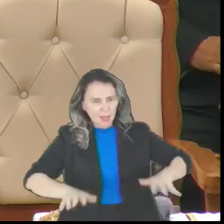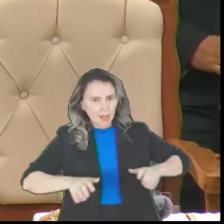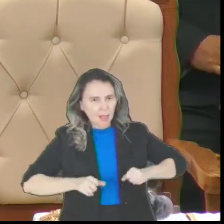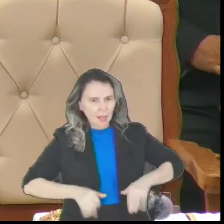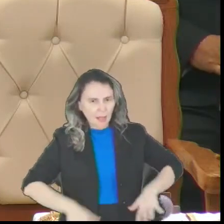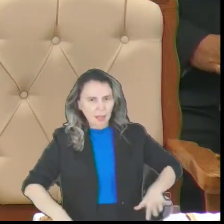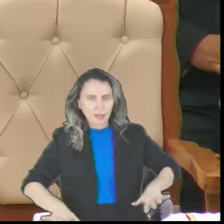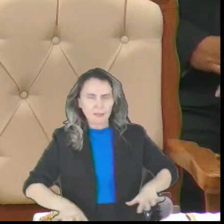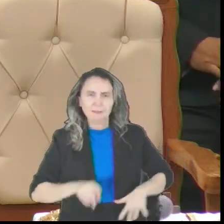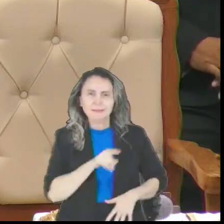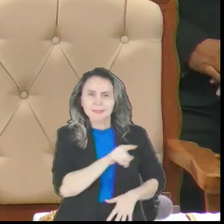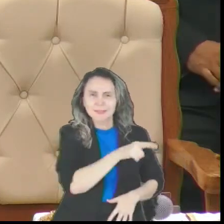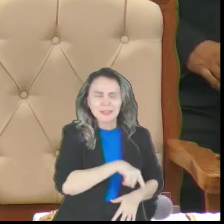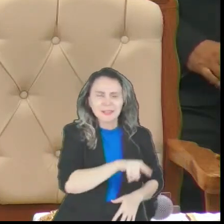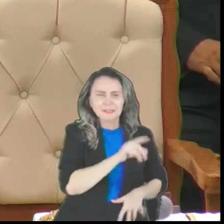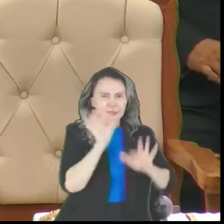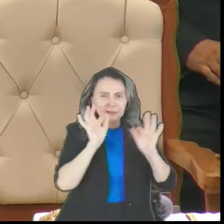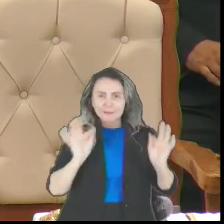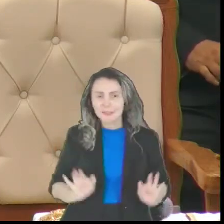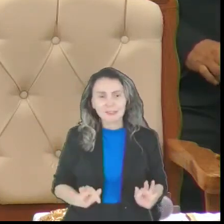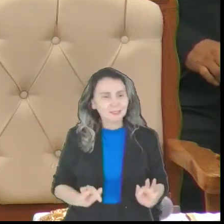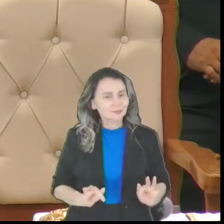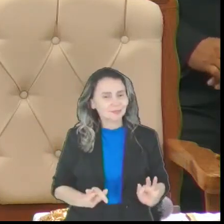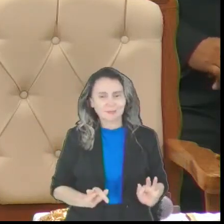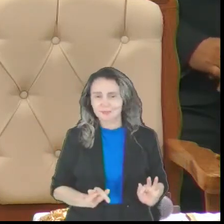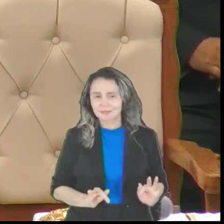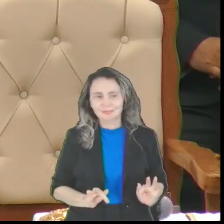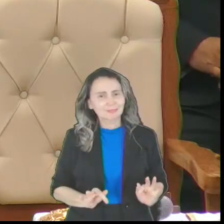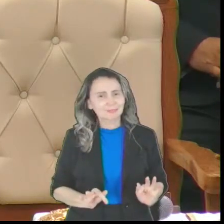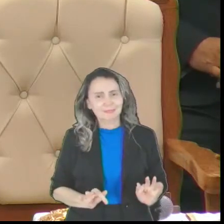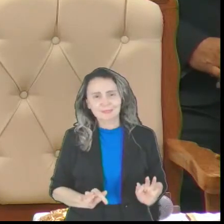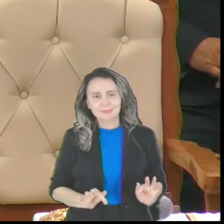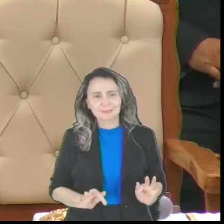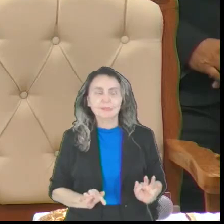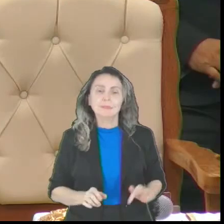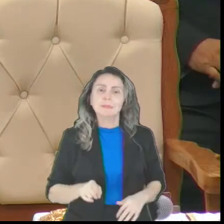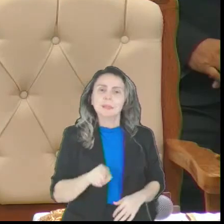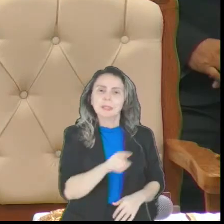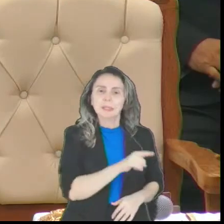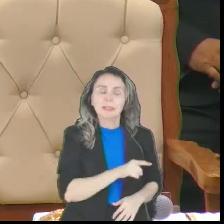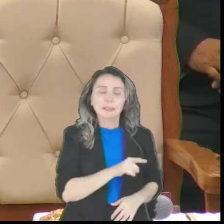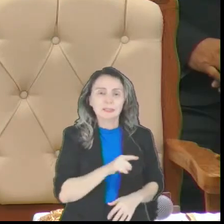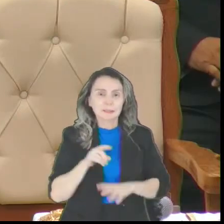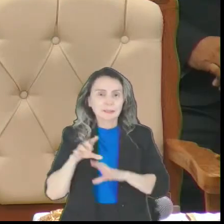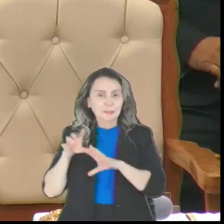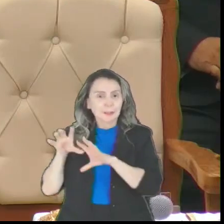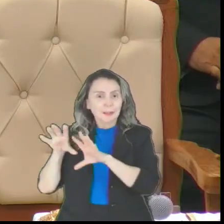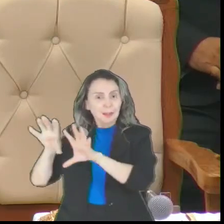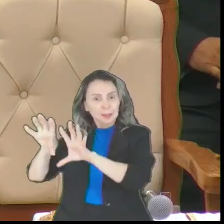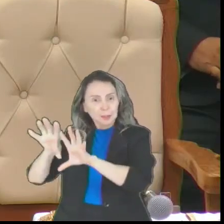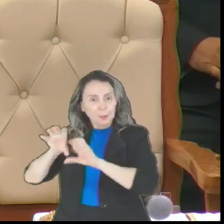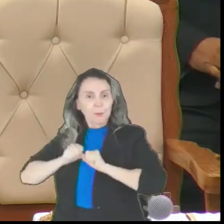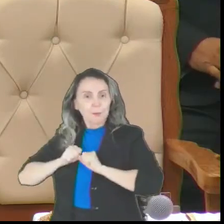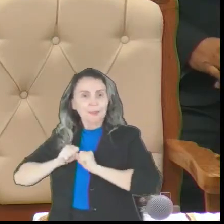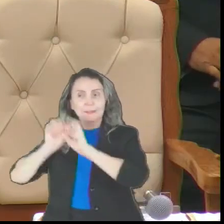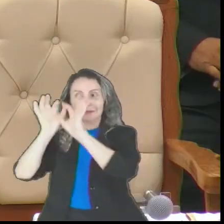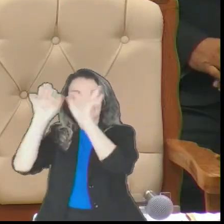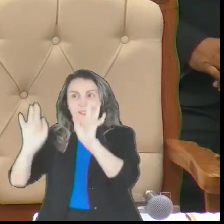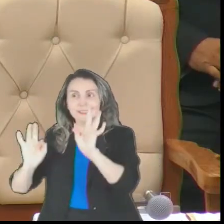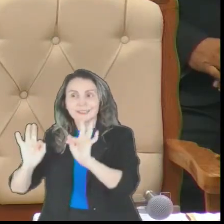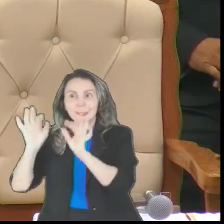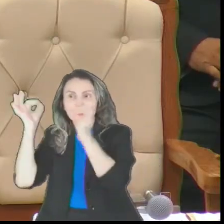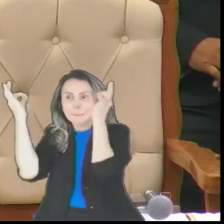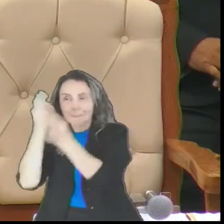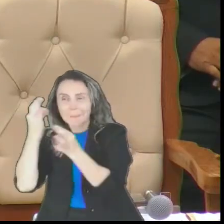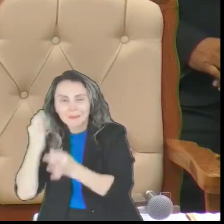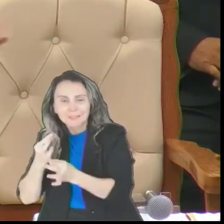Elas não são felizes. Elas não adquiriram a perfeita felicidade em Cristo Jesus. Elas não sabem o